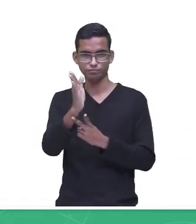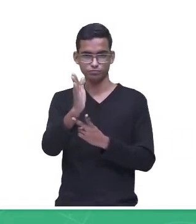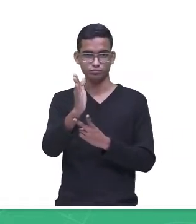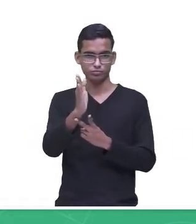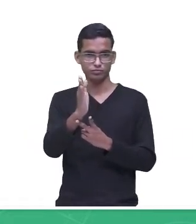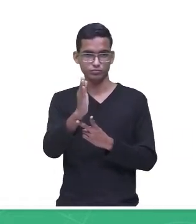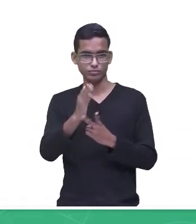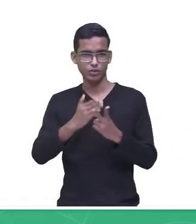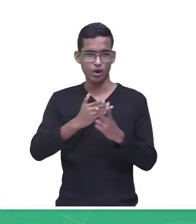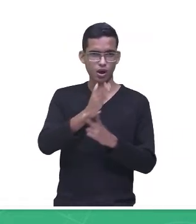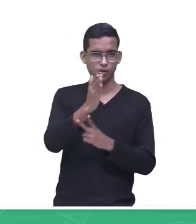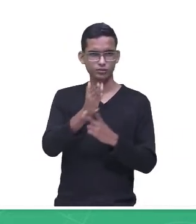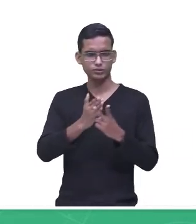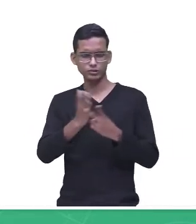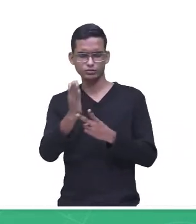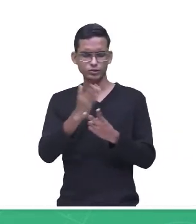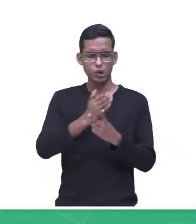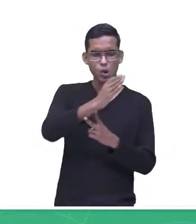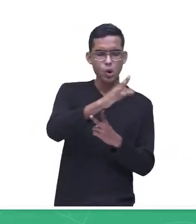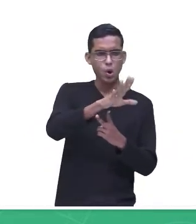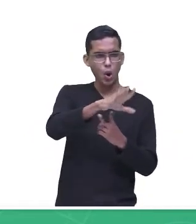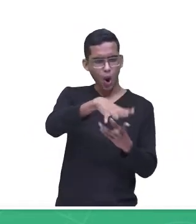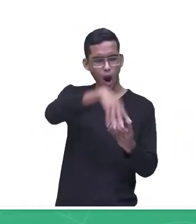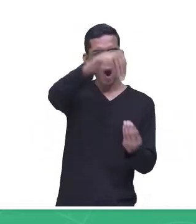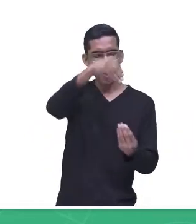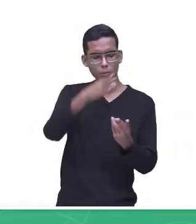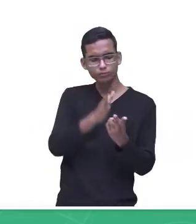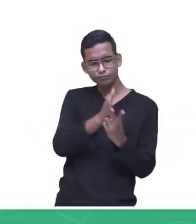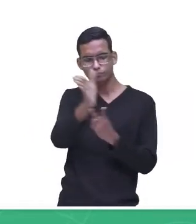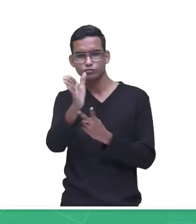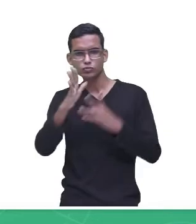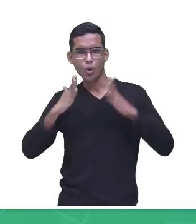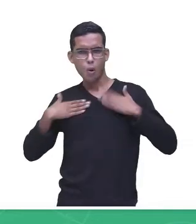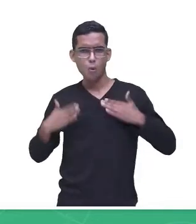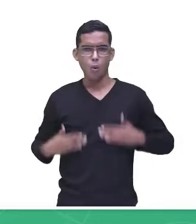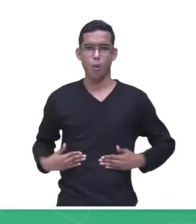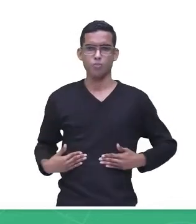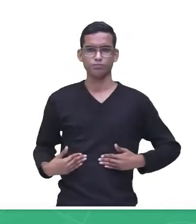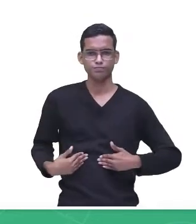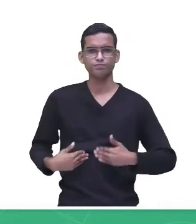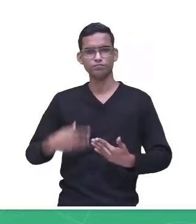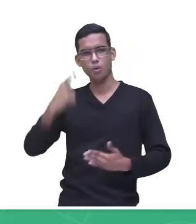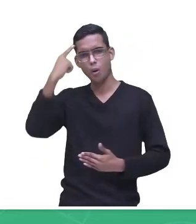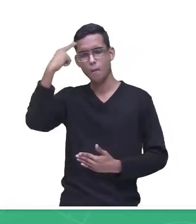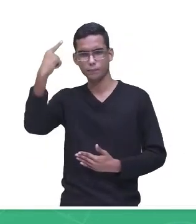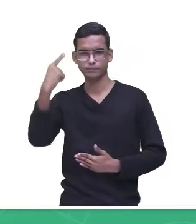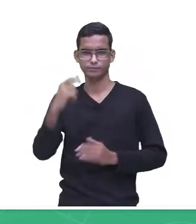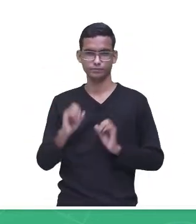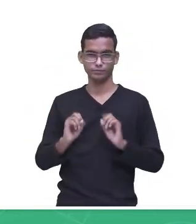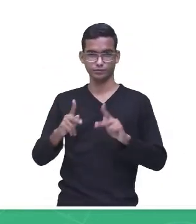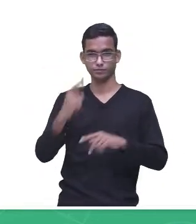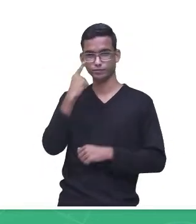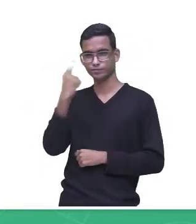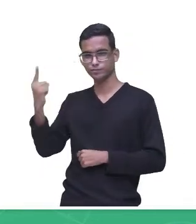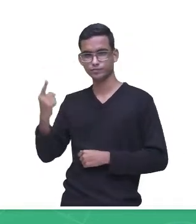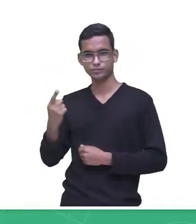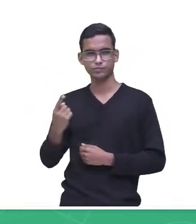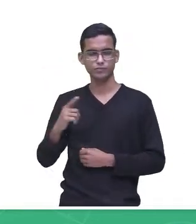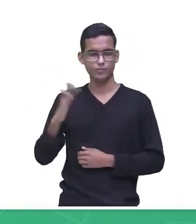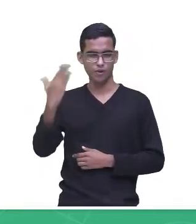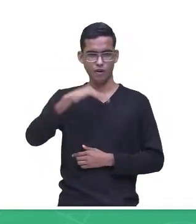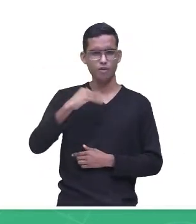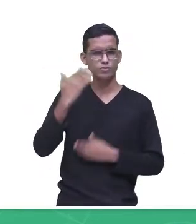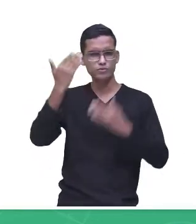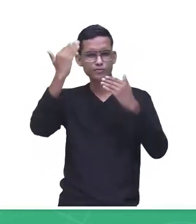ele divide em corpo e alma e corpo, um pouco essa ideia do seu pensamento. Vamos entender porque é muito legal, é